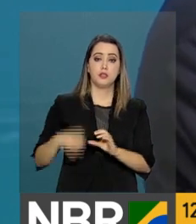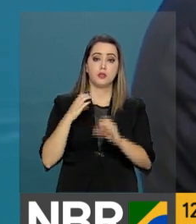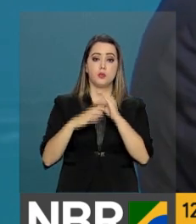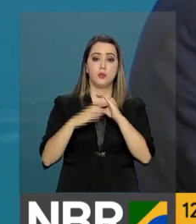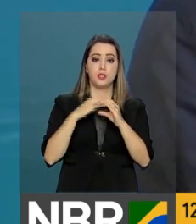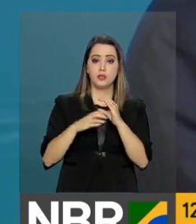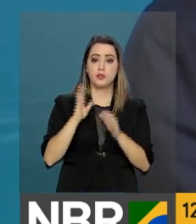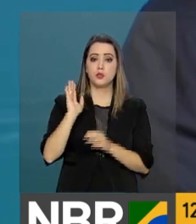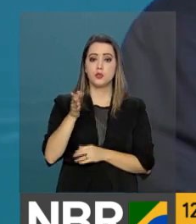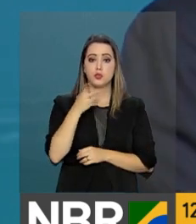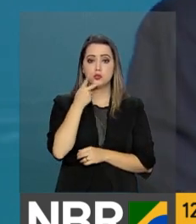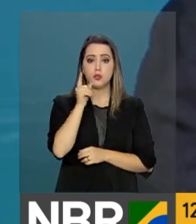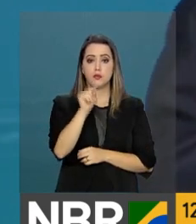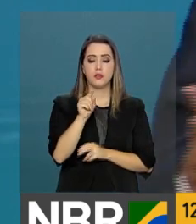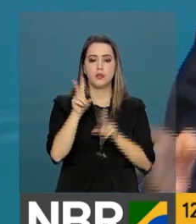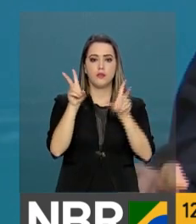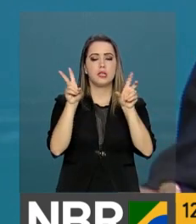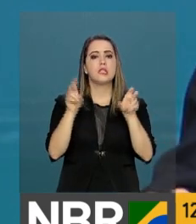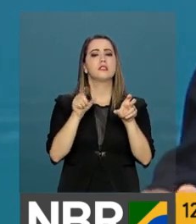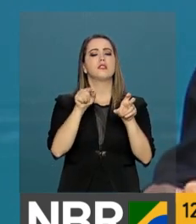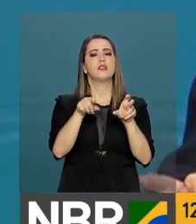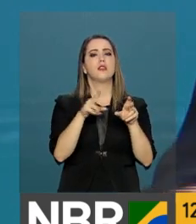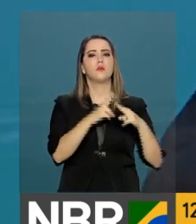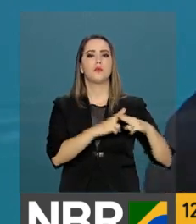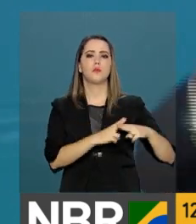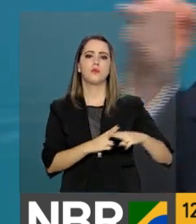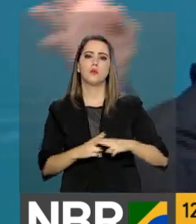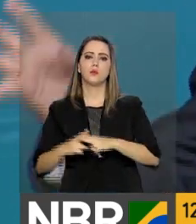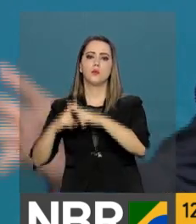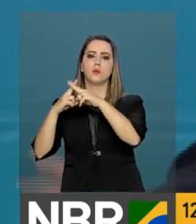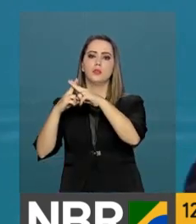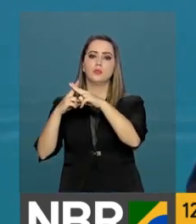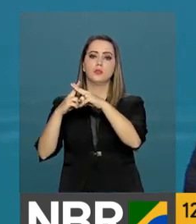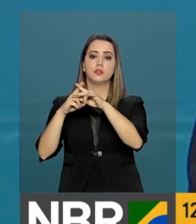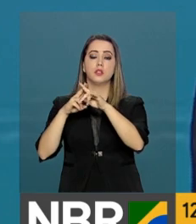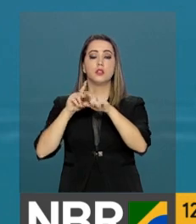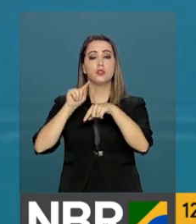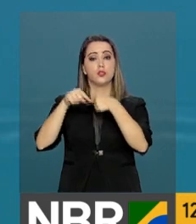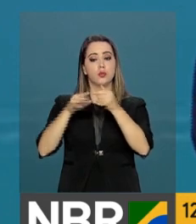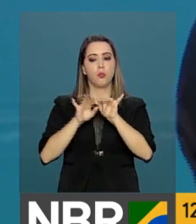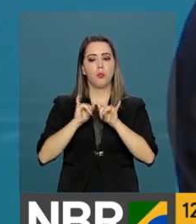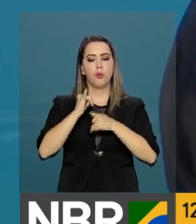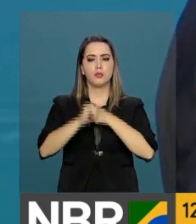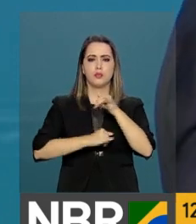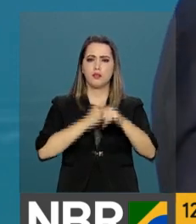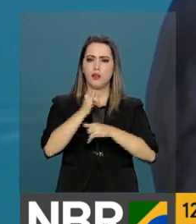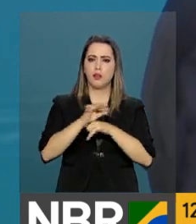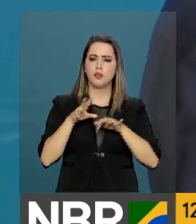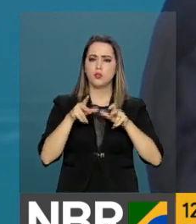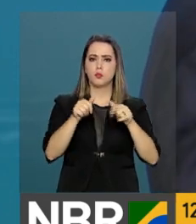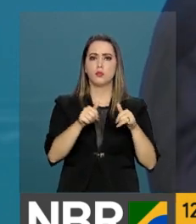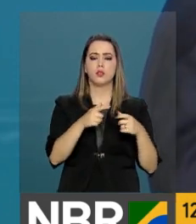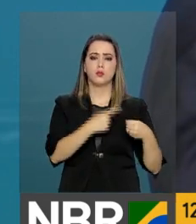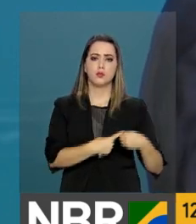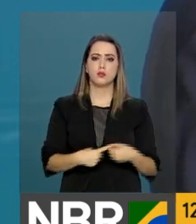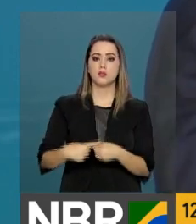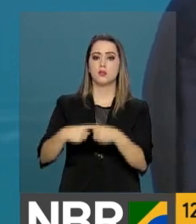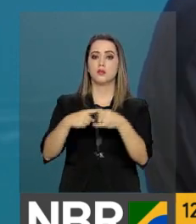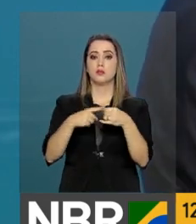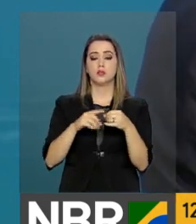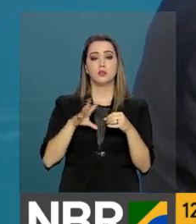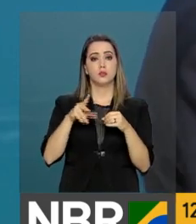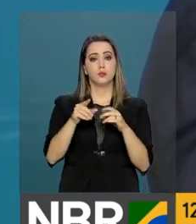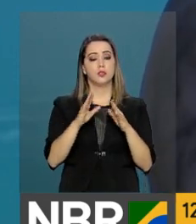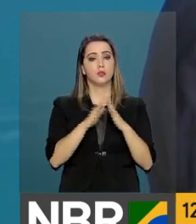se falava nesse tema de levar a banda larga para todos os municípios e para todas as escolas públicas. Vejam